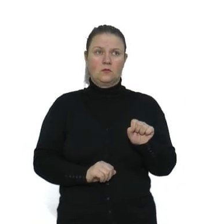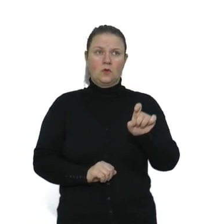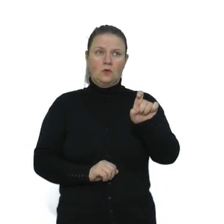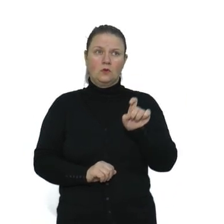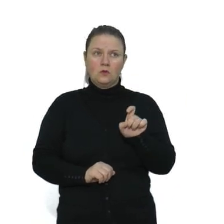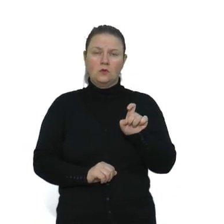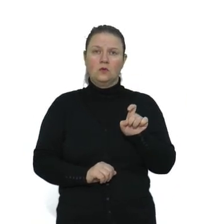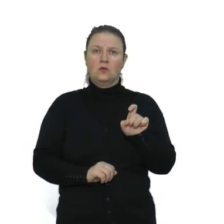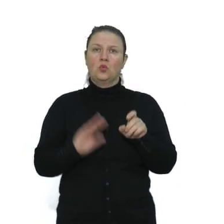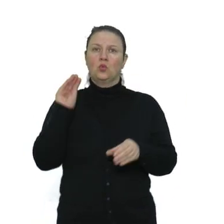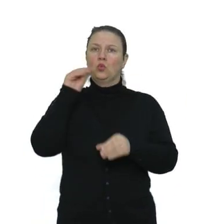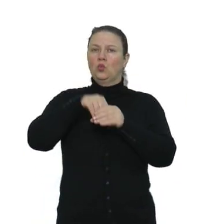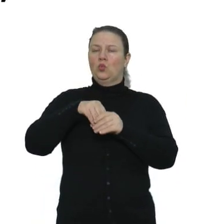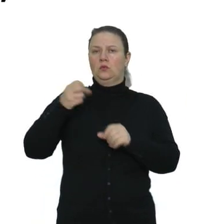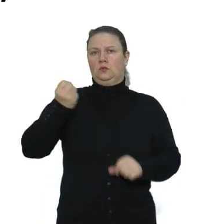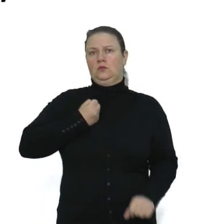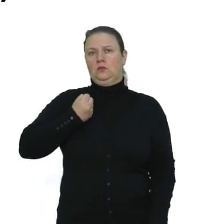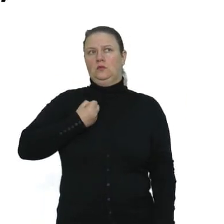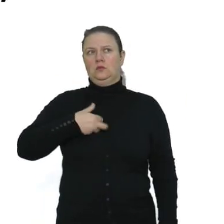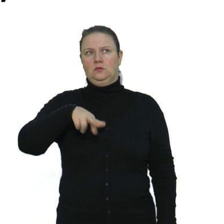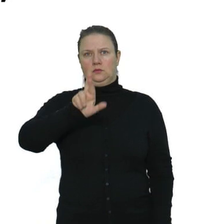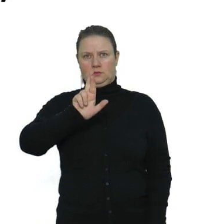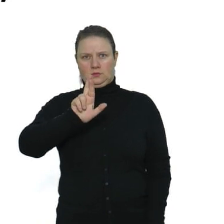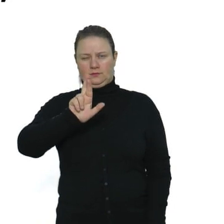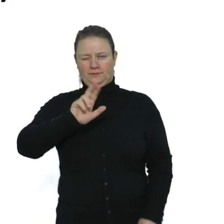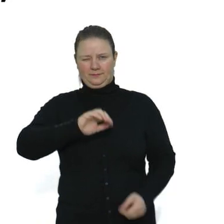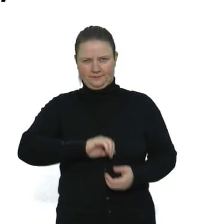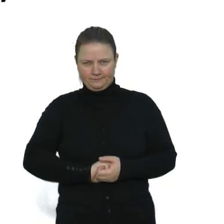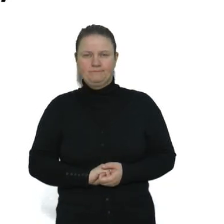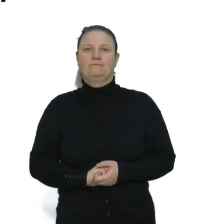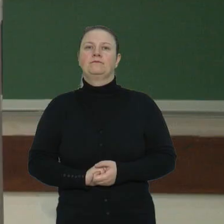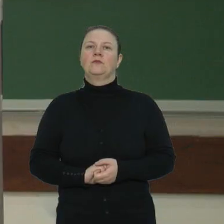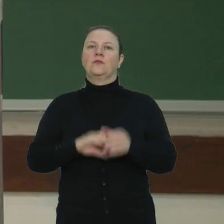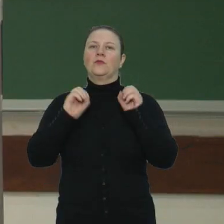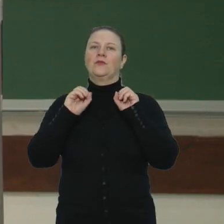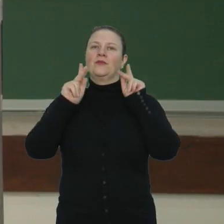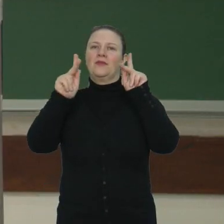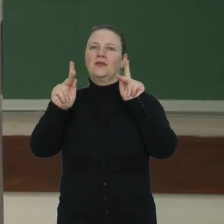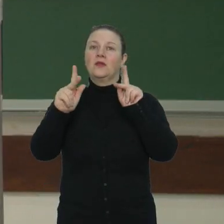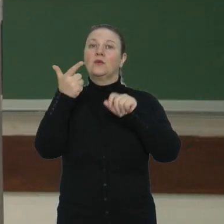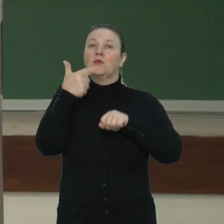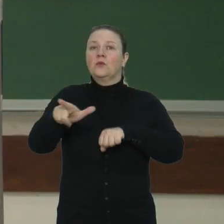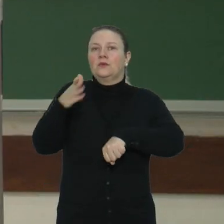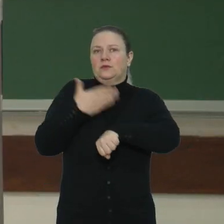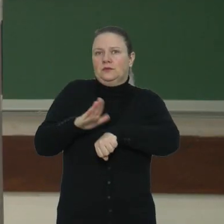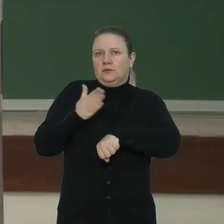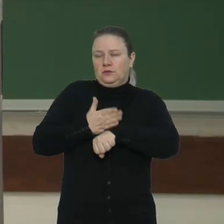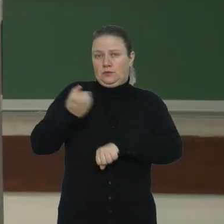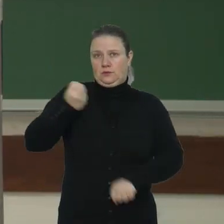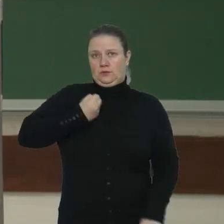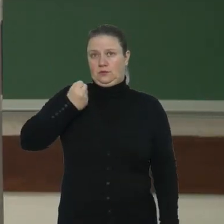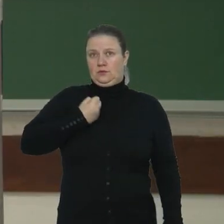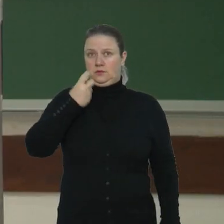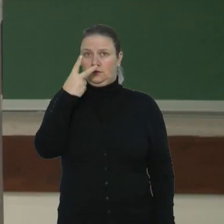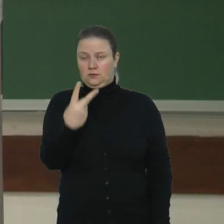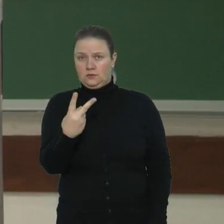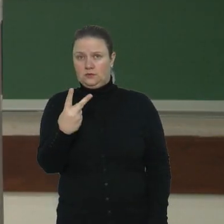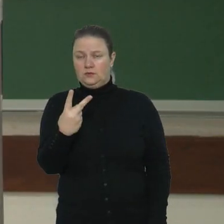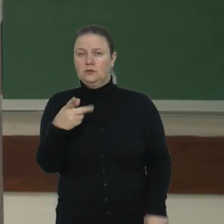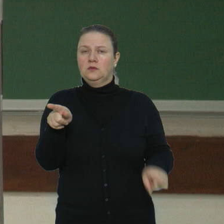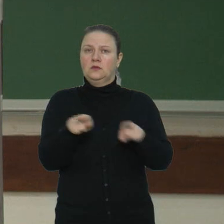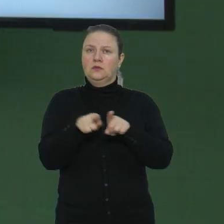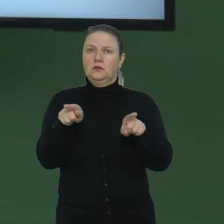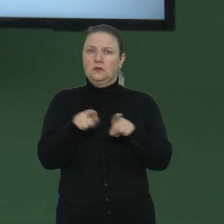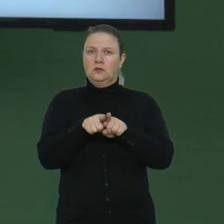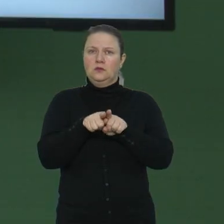x for menor do que o 5, ok? Então, agora mais um exercício para vocês, exercício número 2, tratando um pouquinho